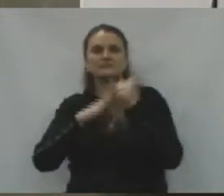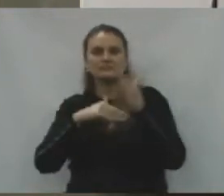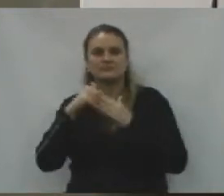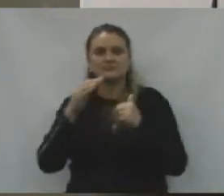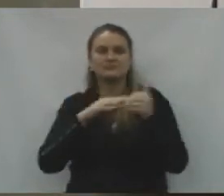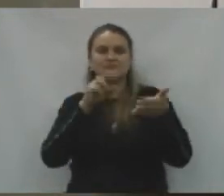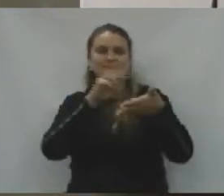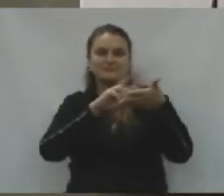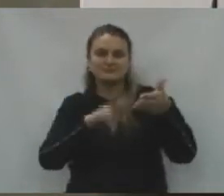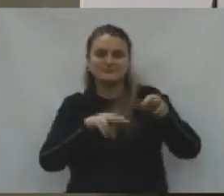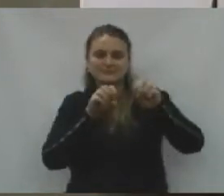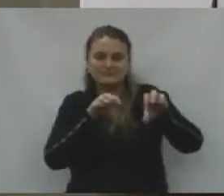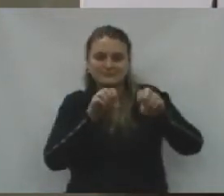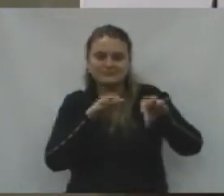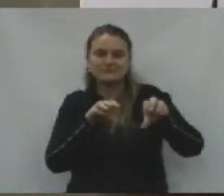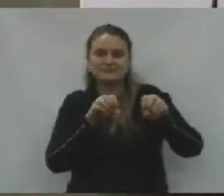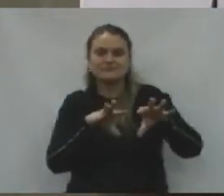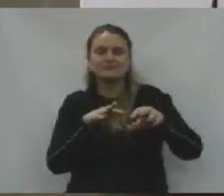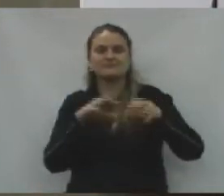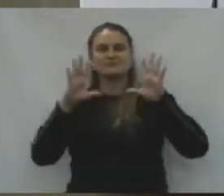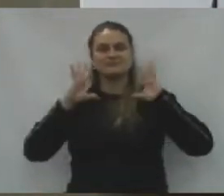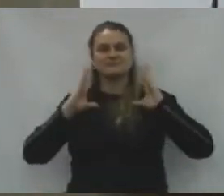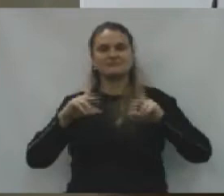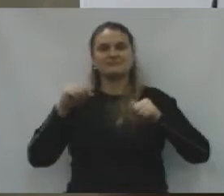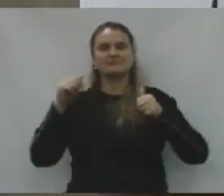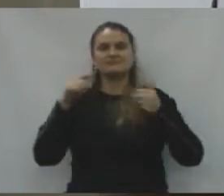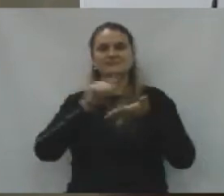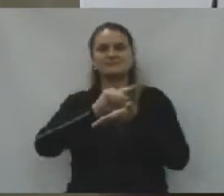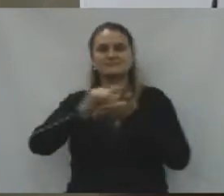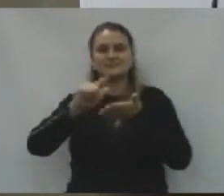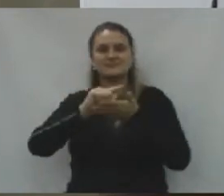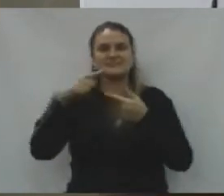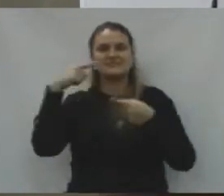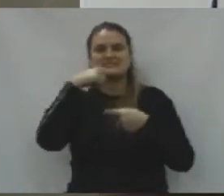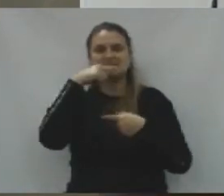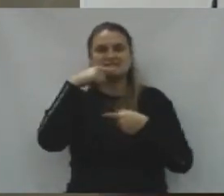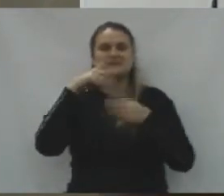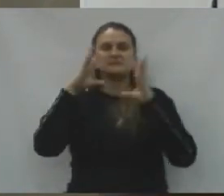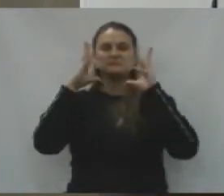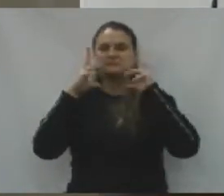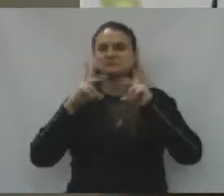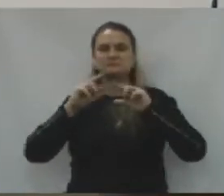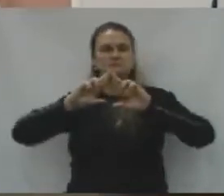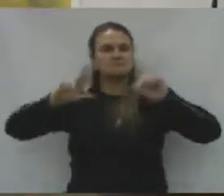leitura, alfabetização, educação, higiene bucal, entre outros.